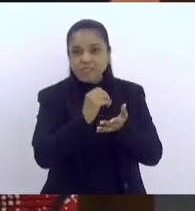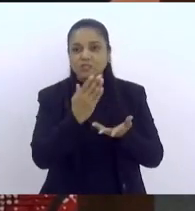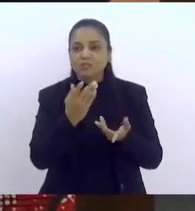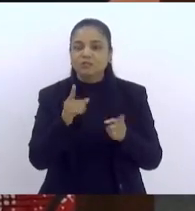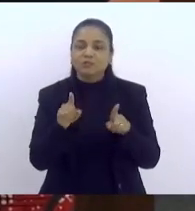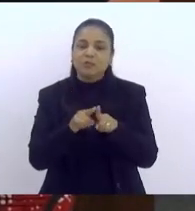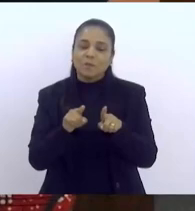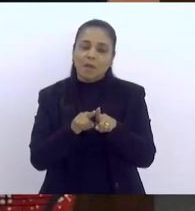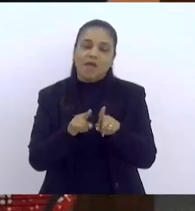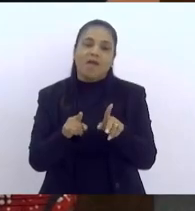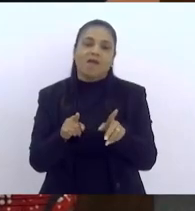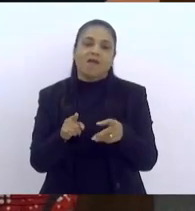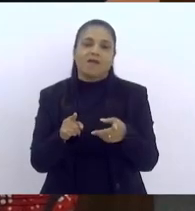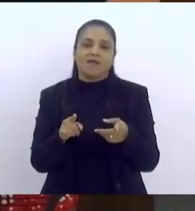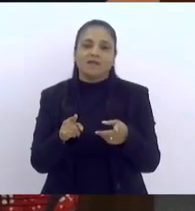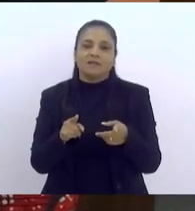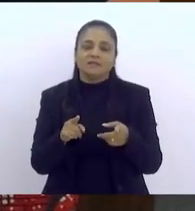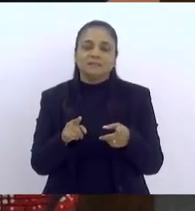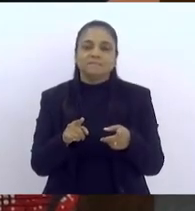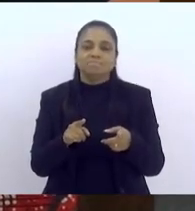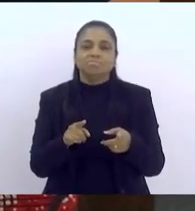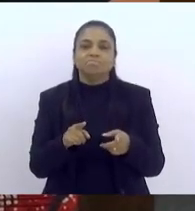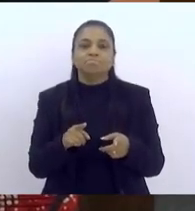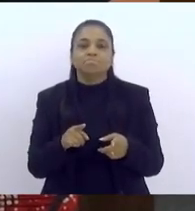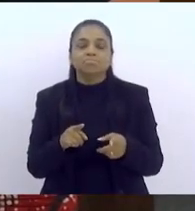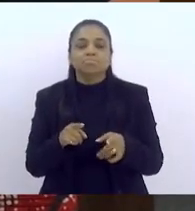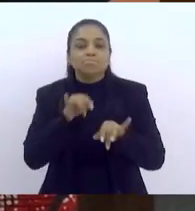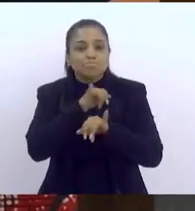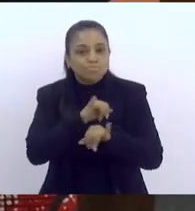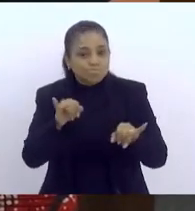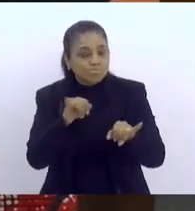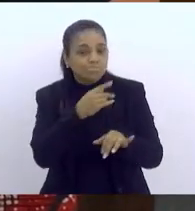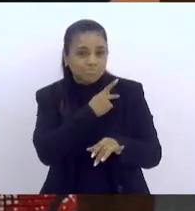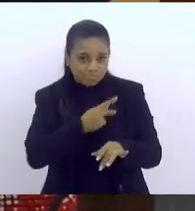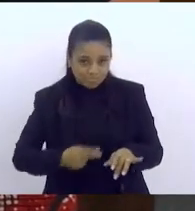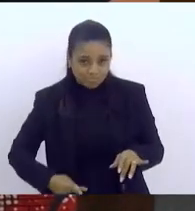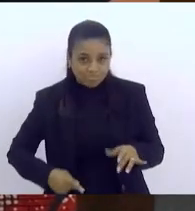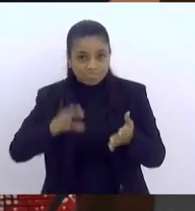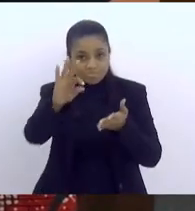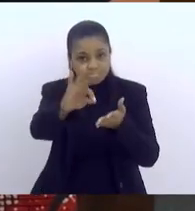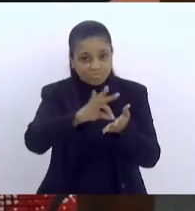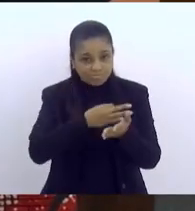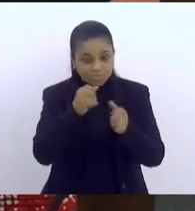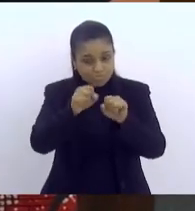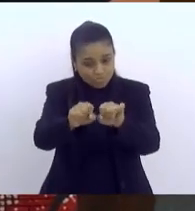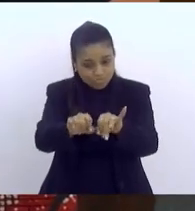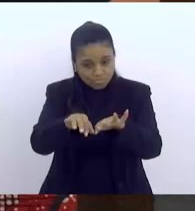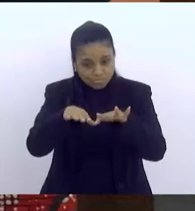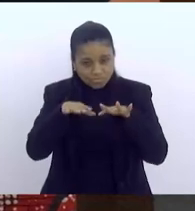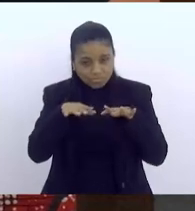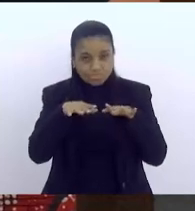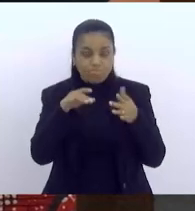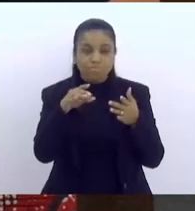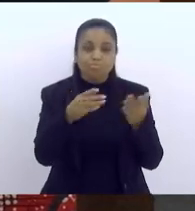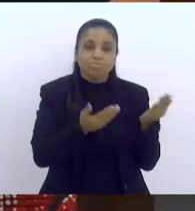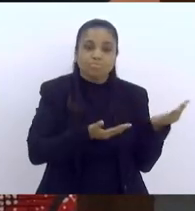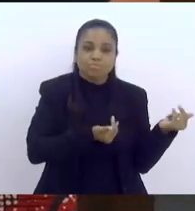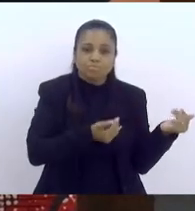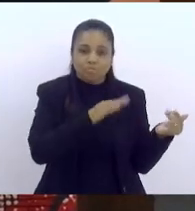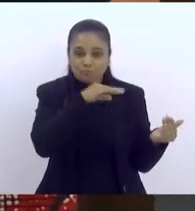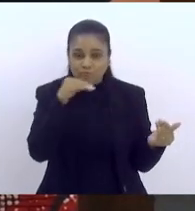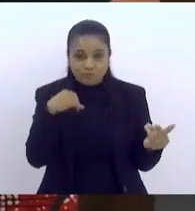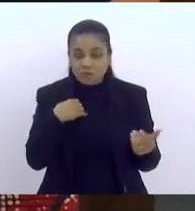registrado, senhor presidente, que nós estamos com a inscrição aberta para o parlamento juvenil. A todos os deputados